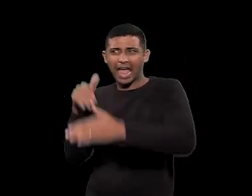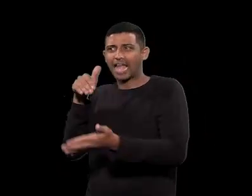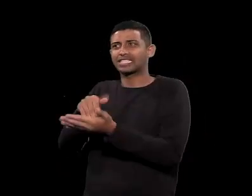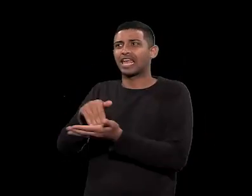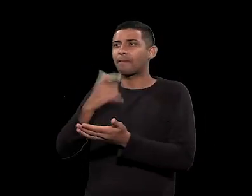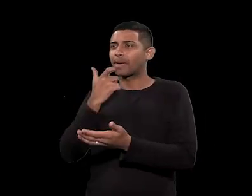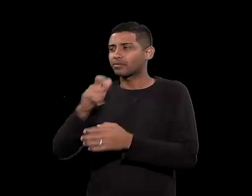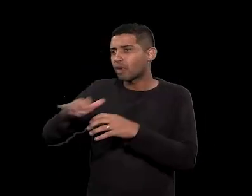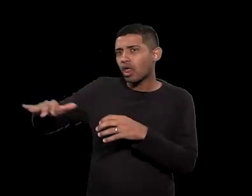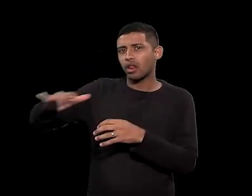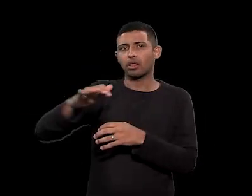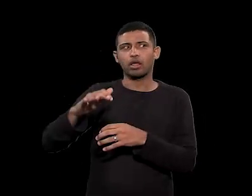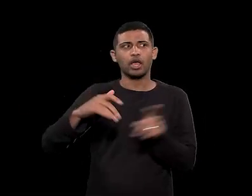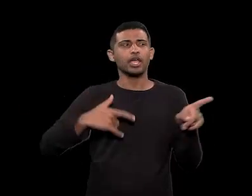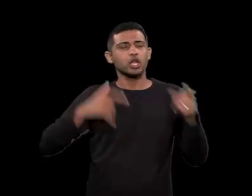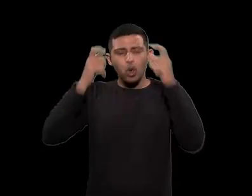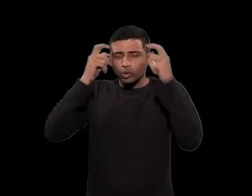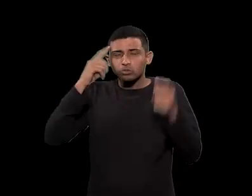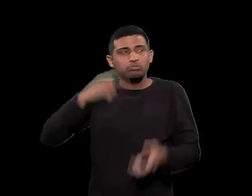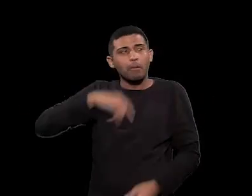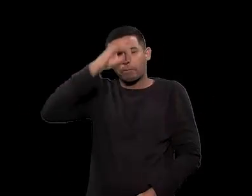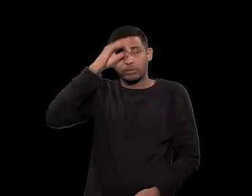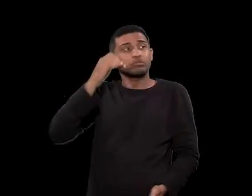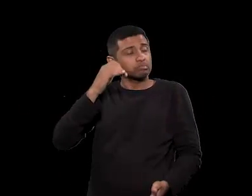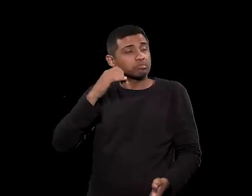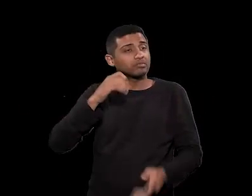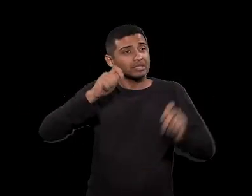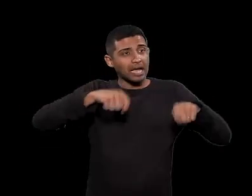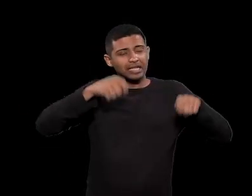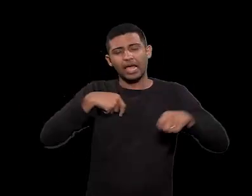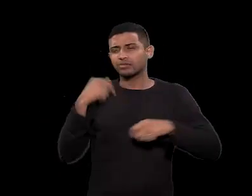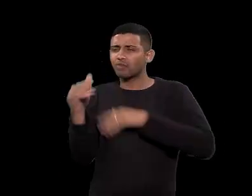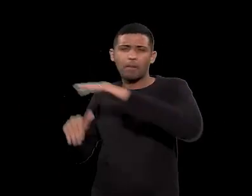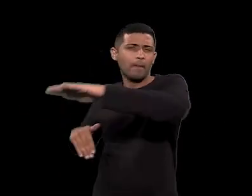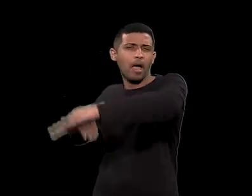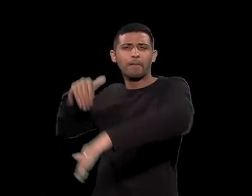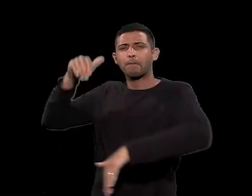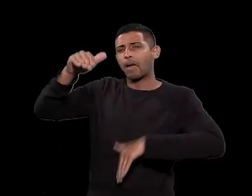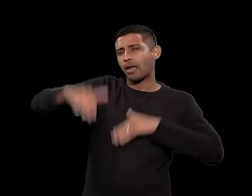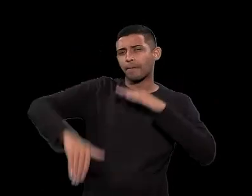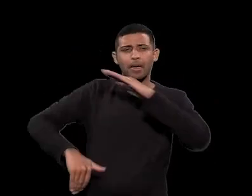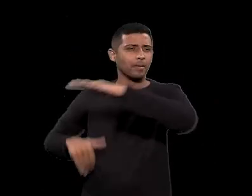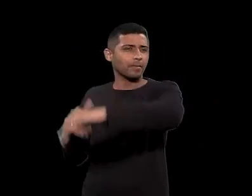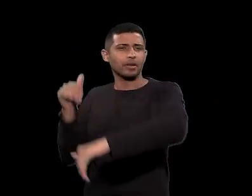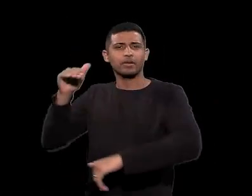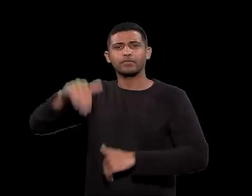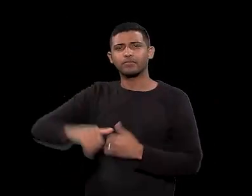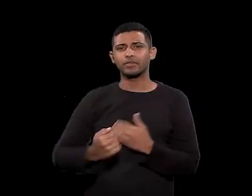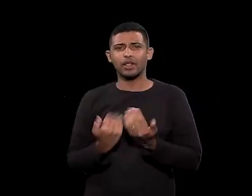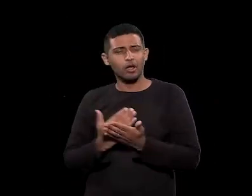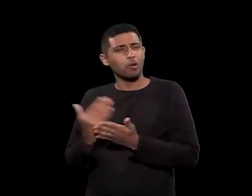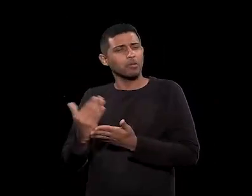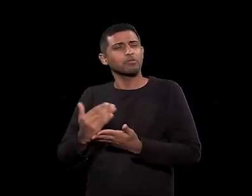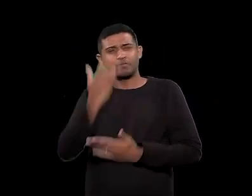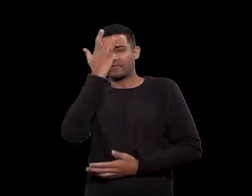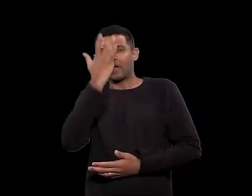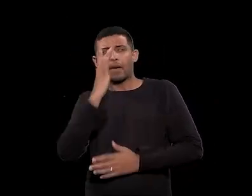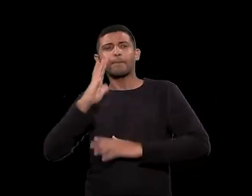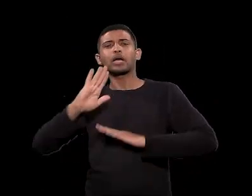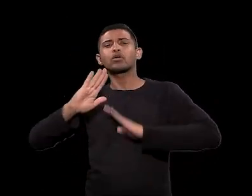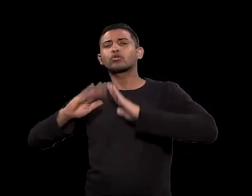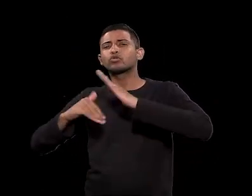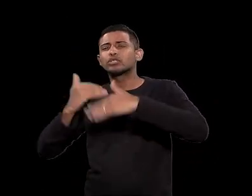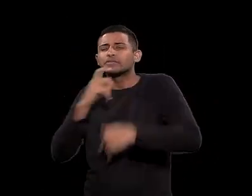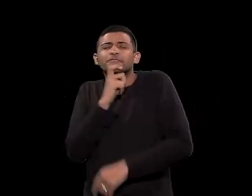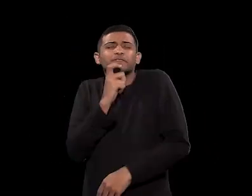a margem. O urso, sem ideia, fez o que a ursa mandou e começaram a nadar. No início foi até fácil,